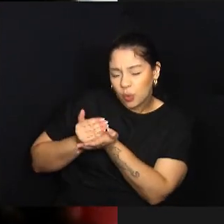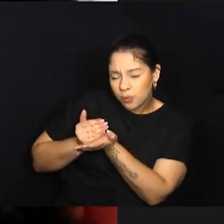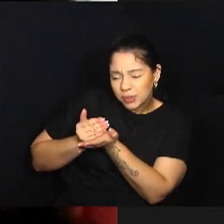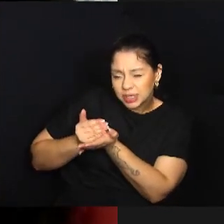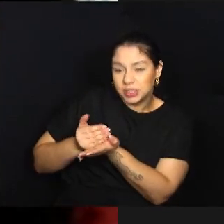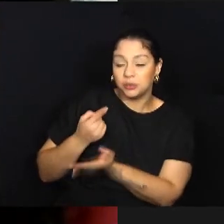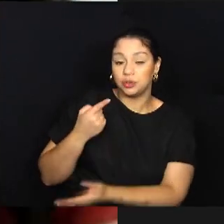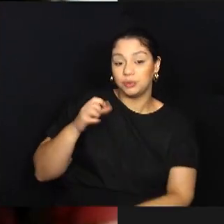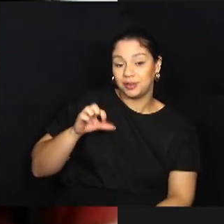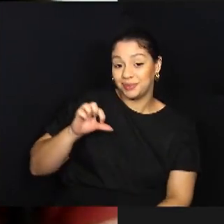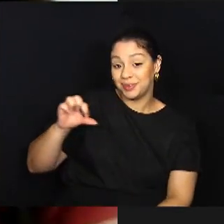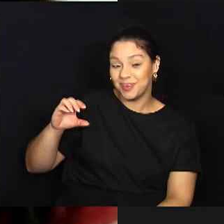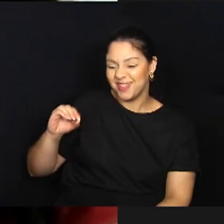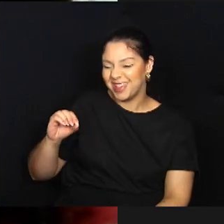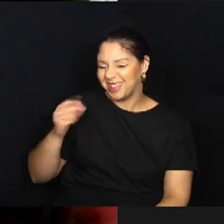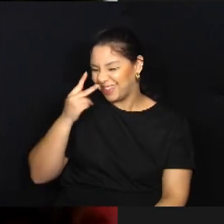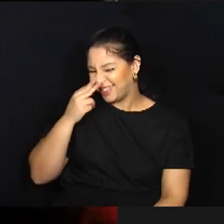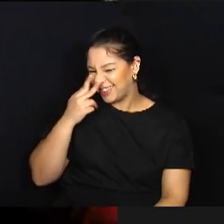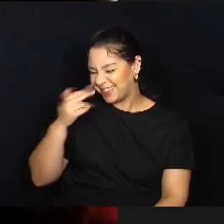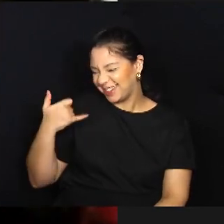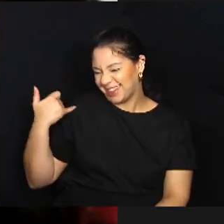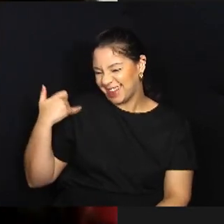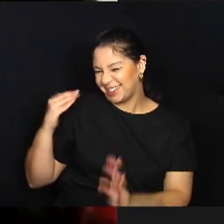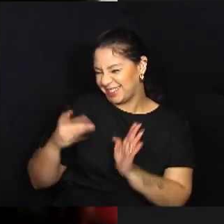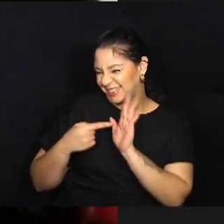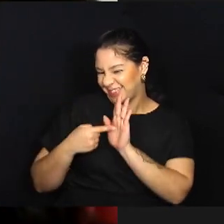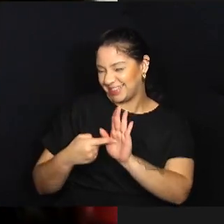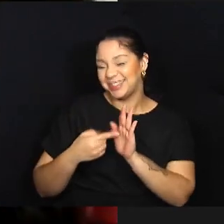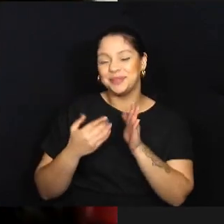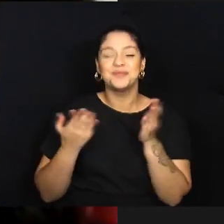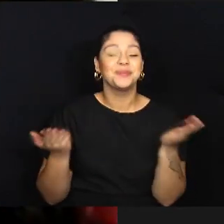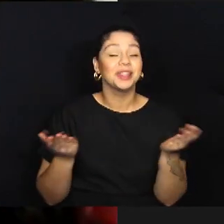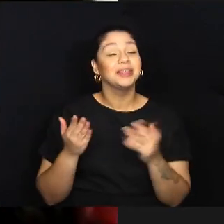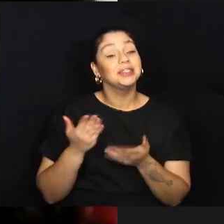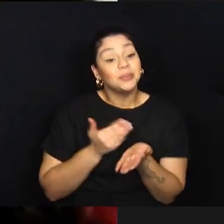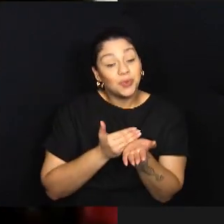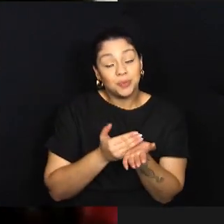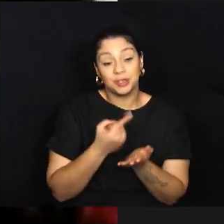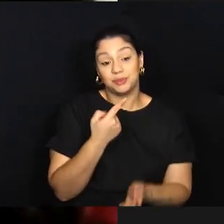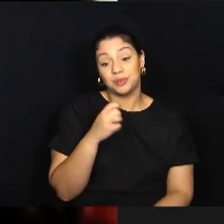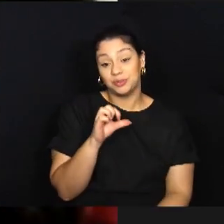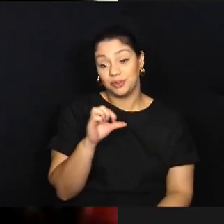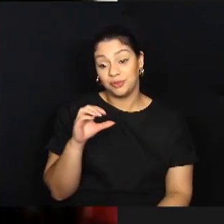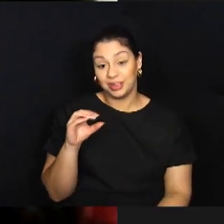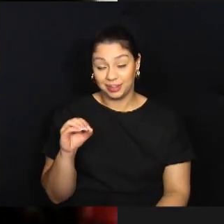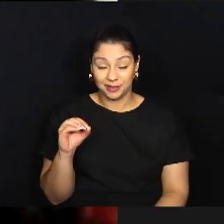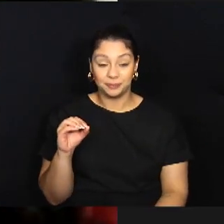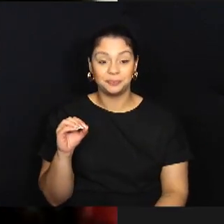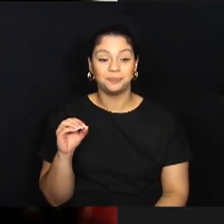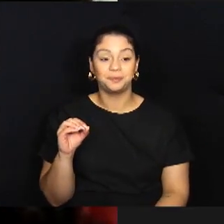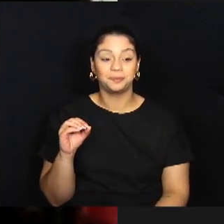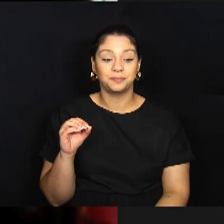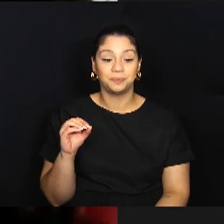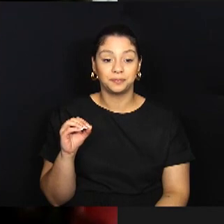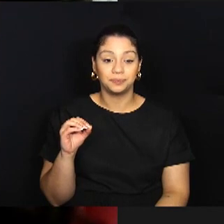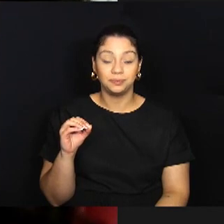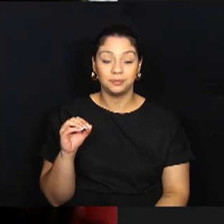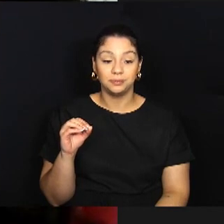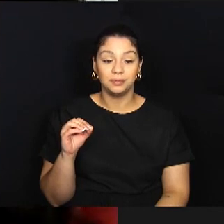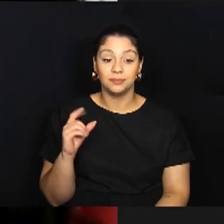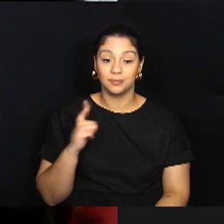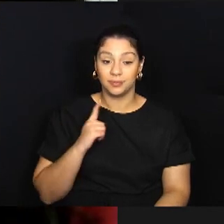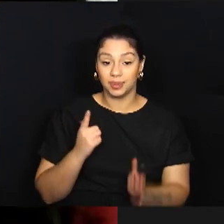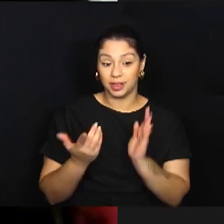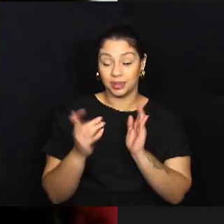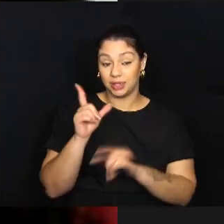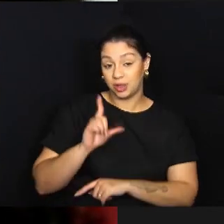né? Vou revelando a idade aqui, né? Lá no começo dos anos 90, eu li a obra O Tempo e o Vento, do Érico